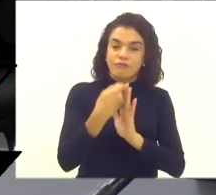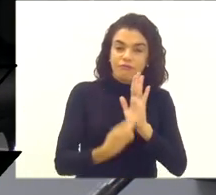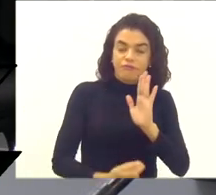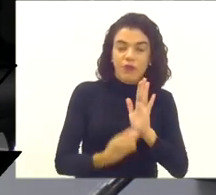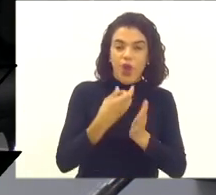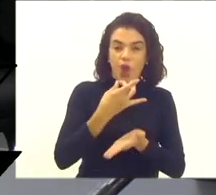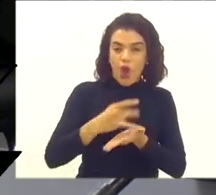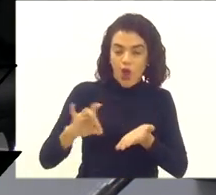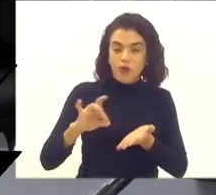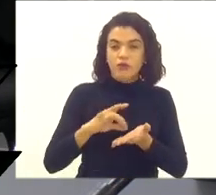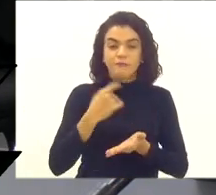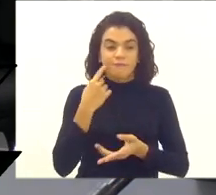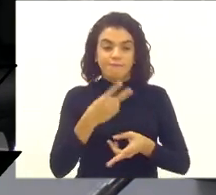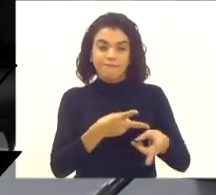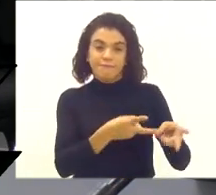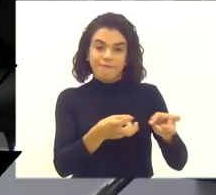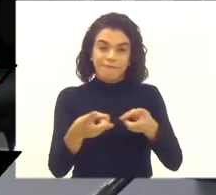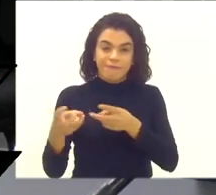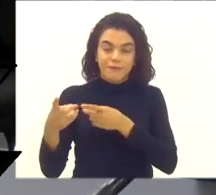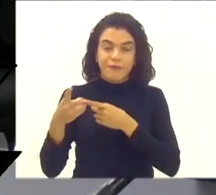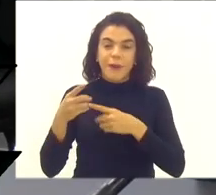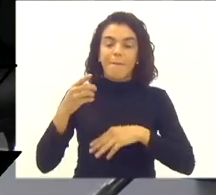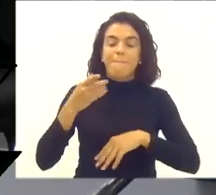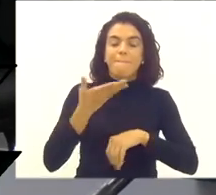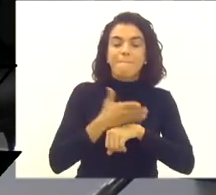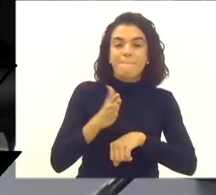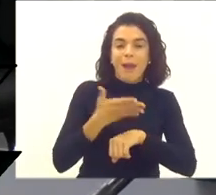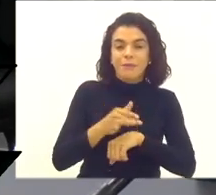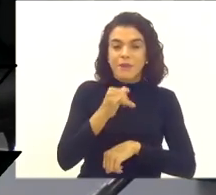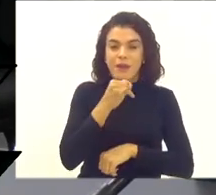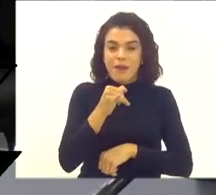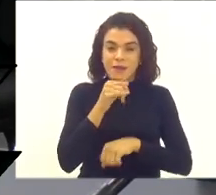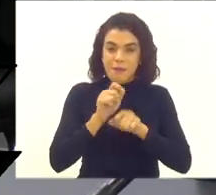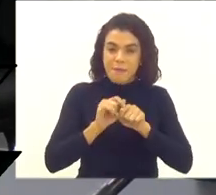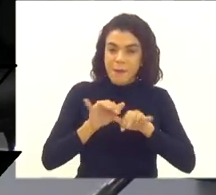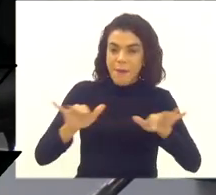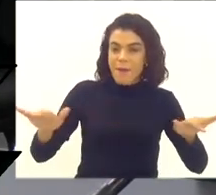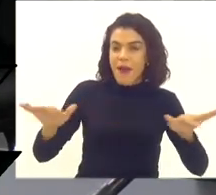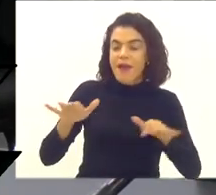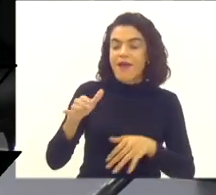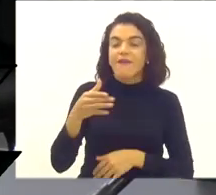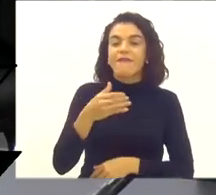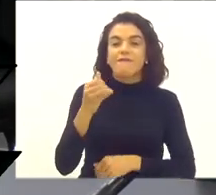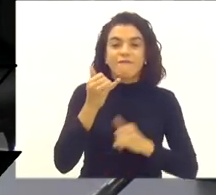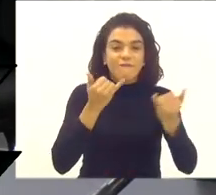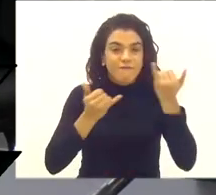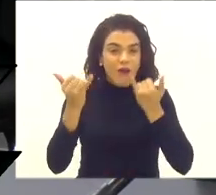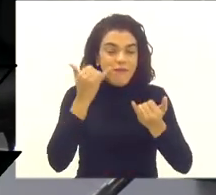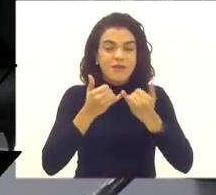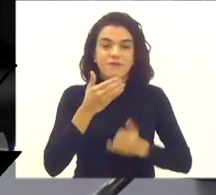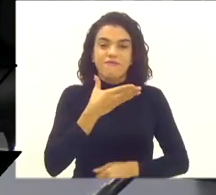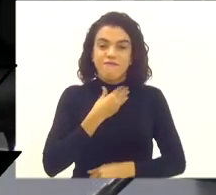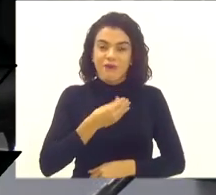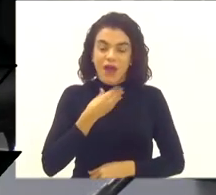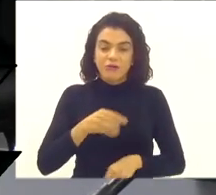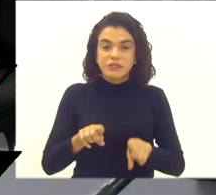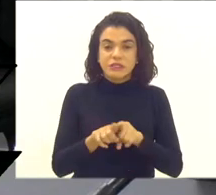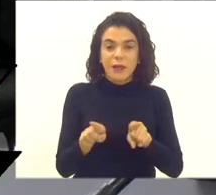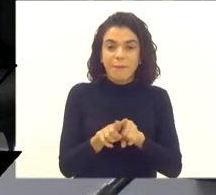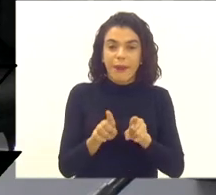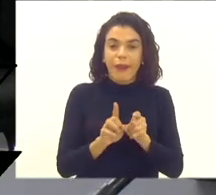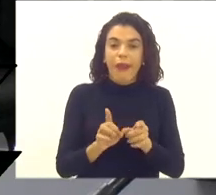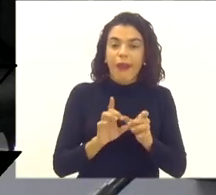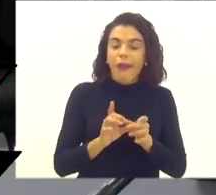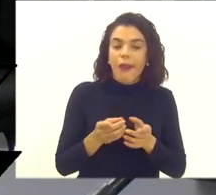identificar outras práticas e outras violências né como a disseminação de informações falsas divulgação de dados de uso pessoais sem consentimento